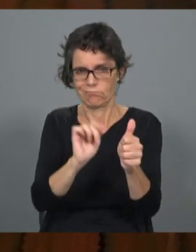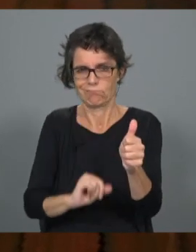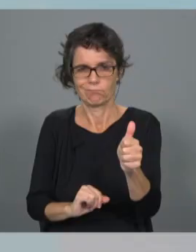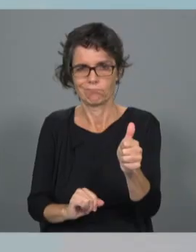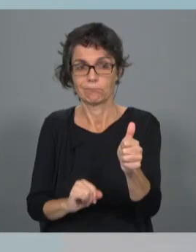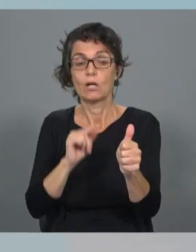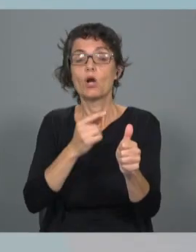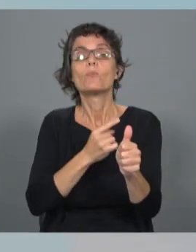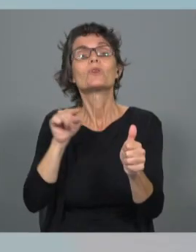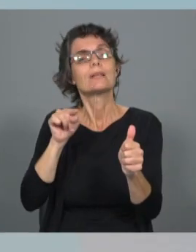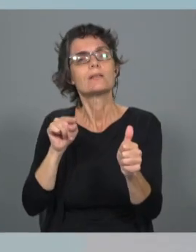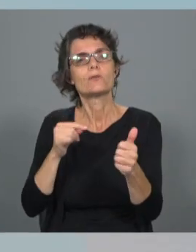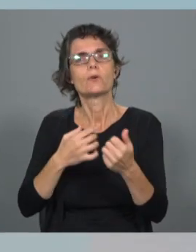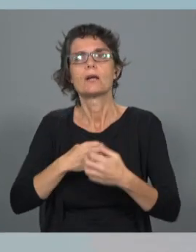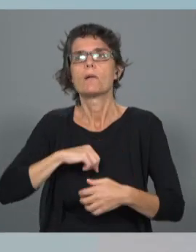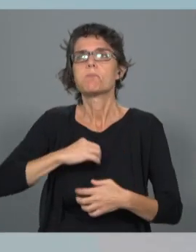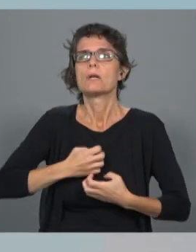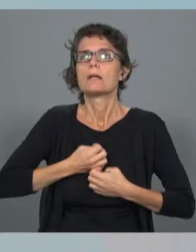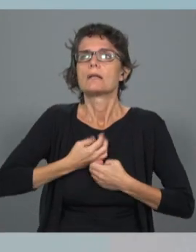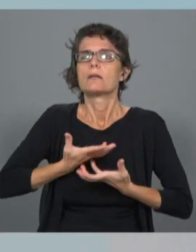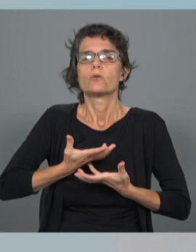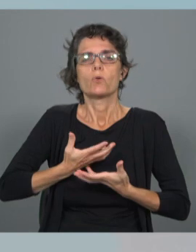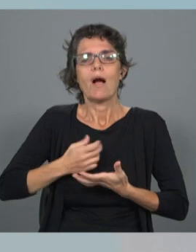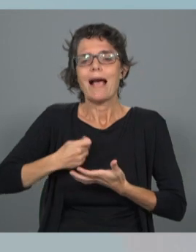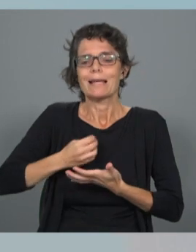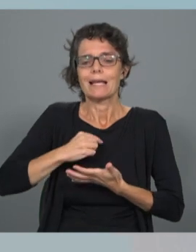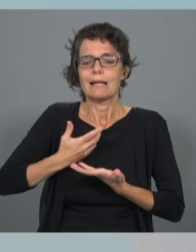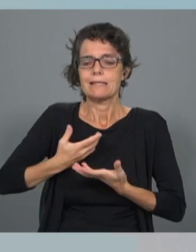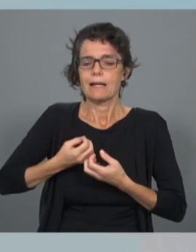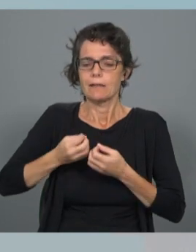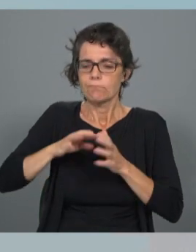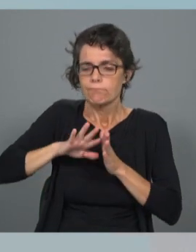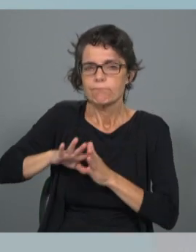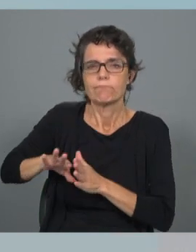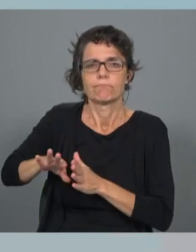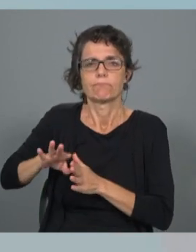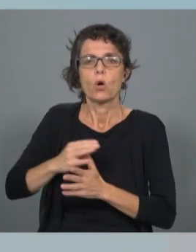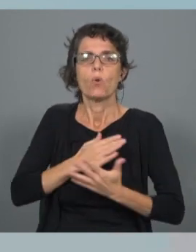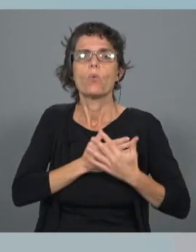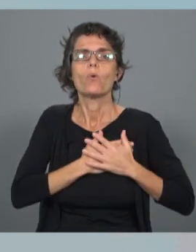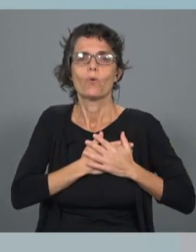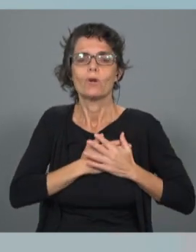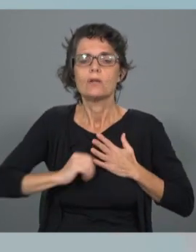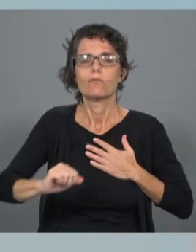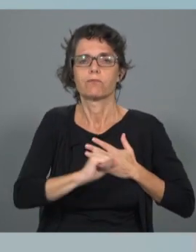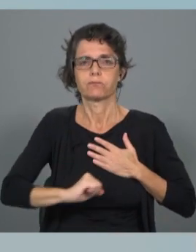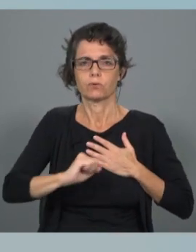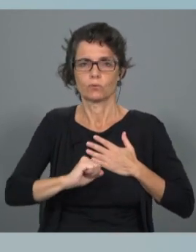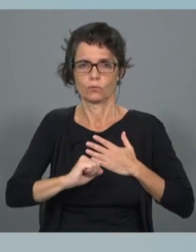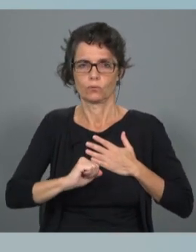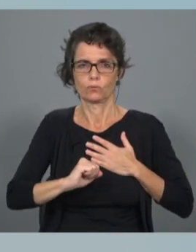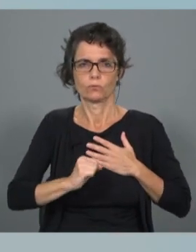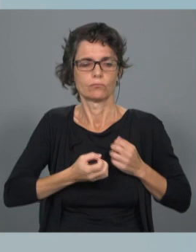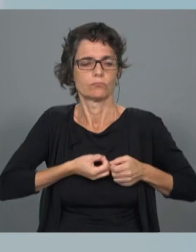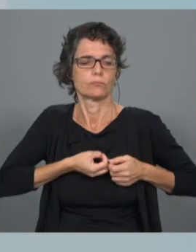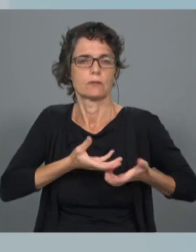implica despojamento pessoal, implica que o nosso coração, nós saibamos situar bem as prioridades do nosso coração, não